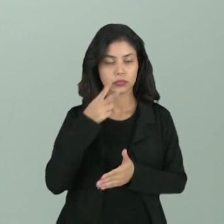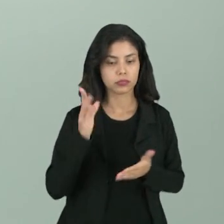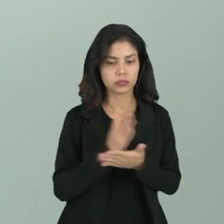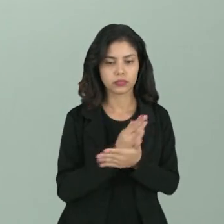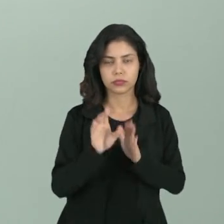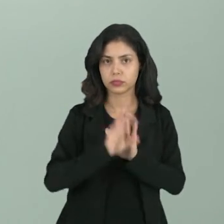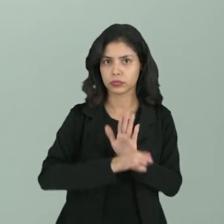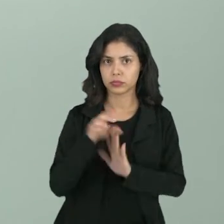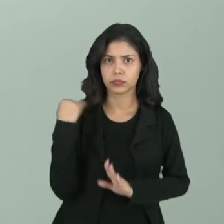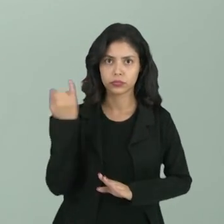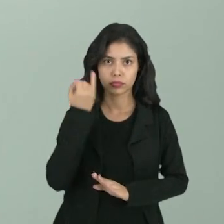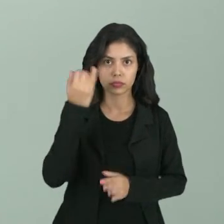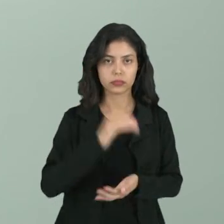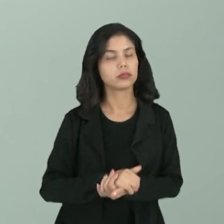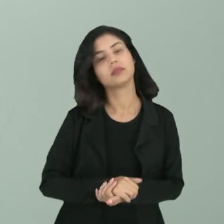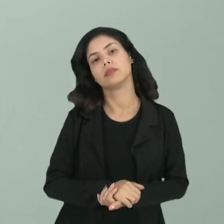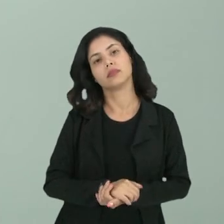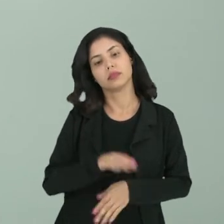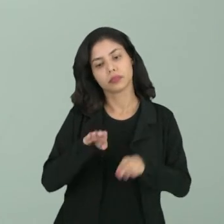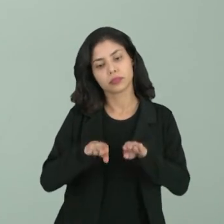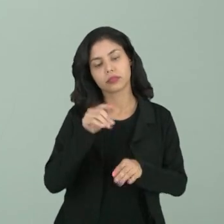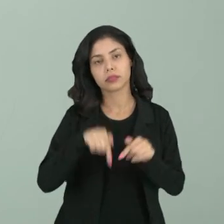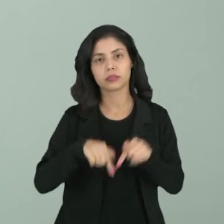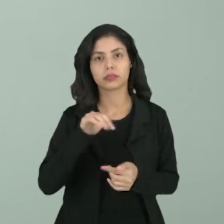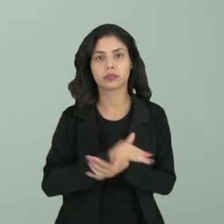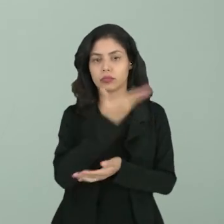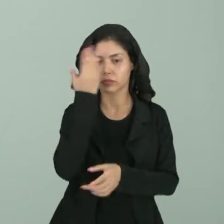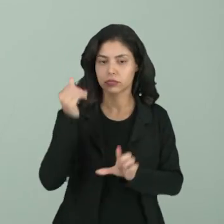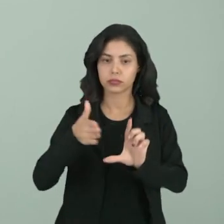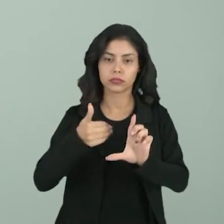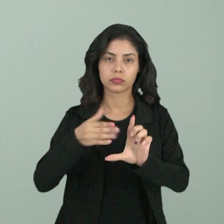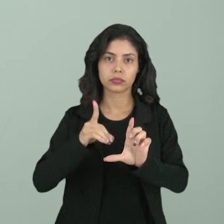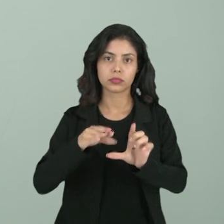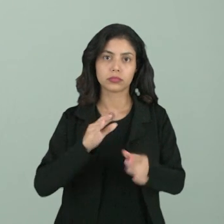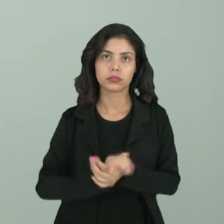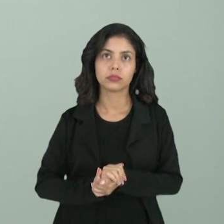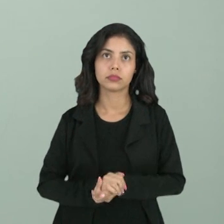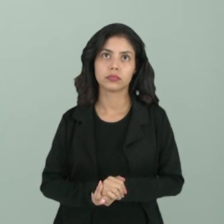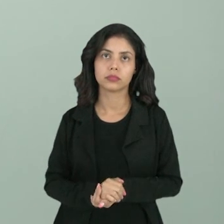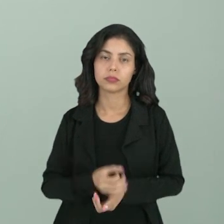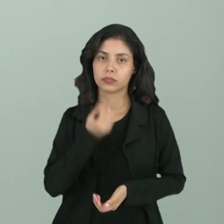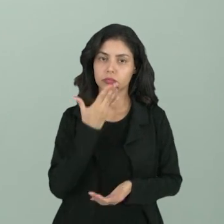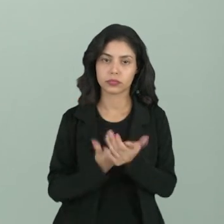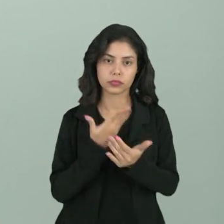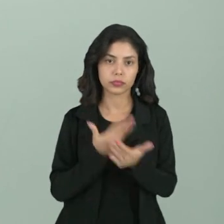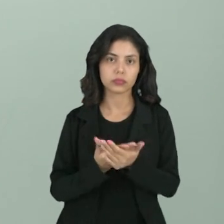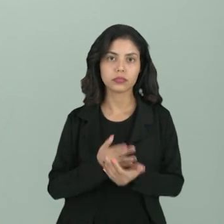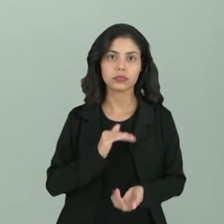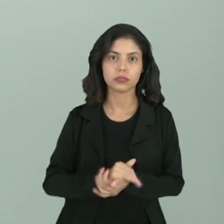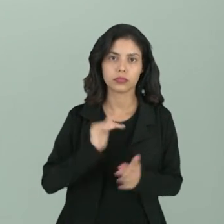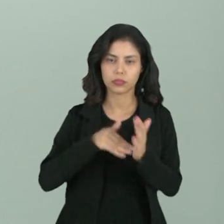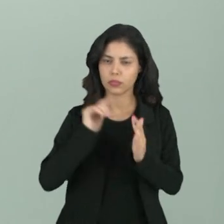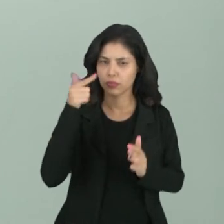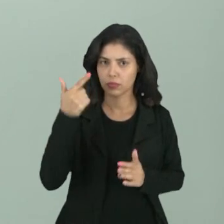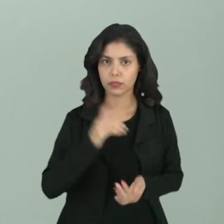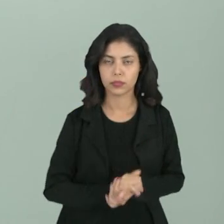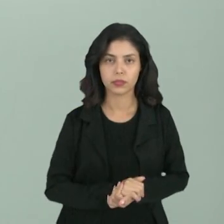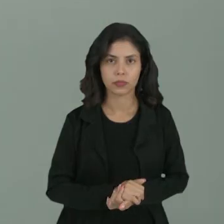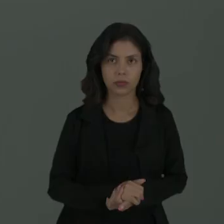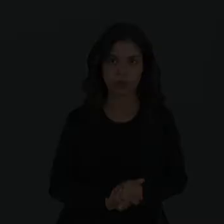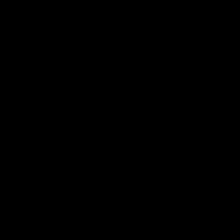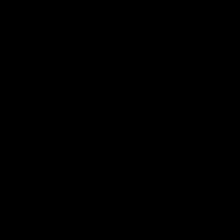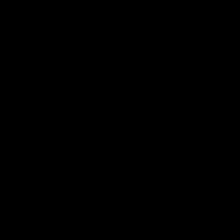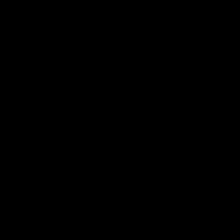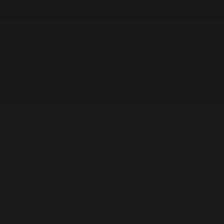alguns conceitos importantes sobre equilíbrio químico. Não deixe de acessar a plataforma Eduque. Bons estudos e até a próxima!